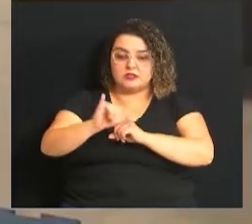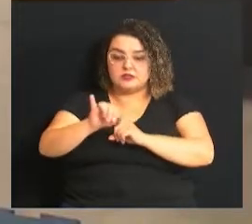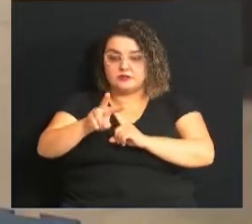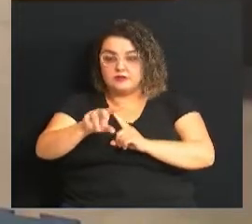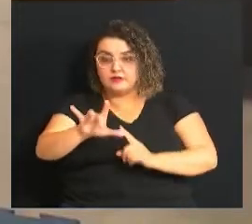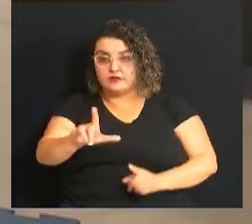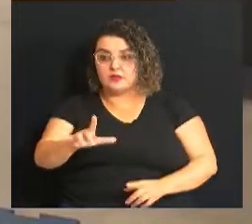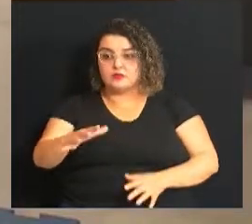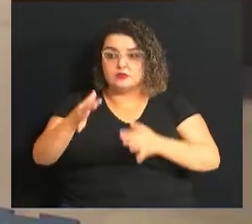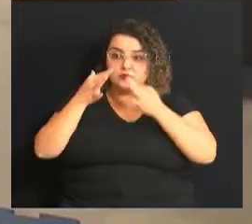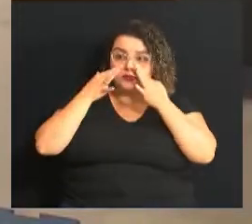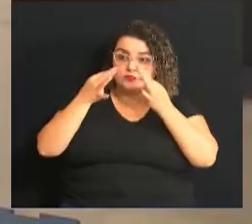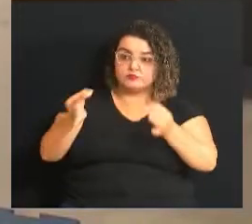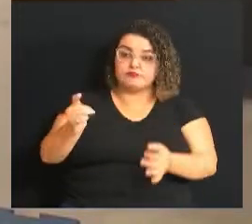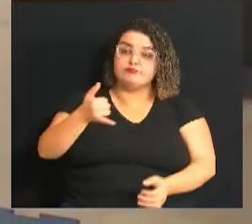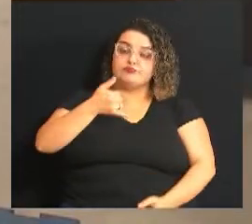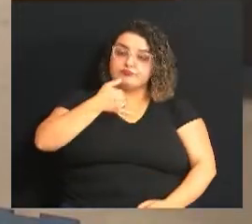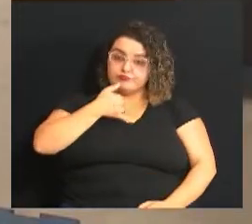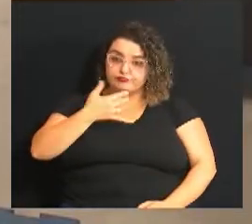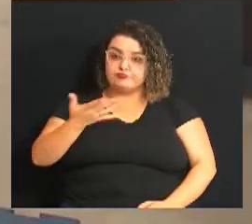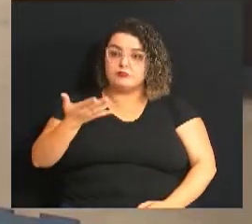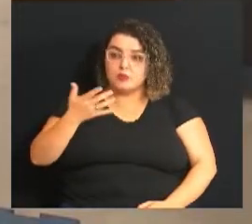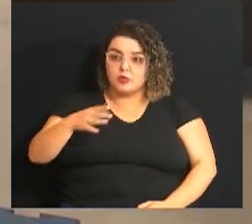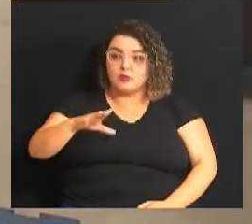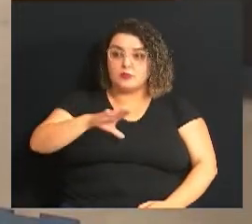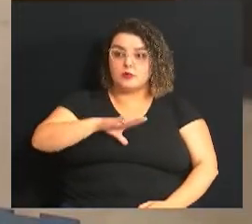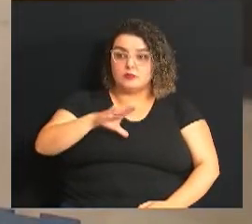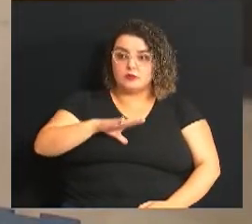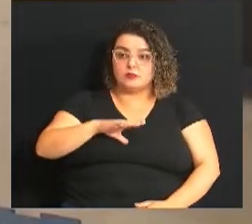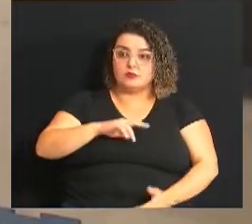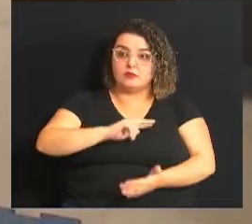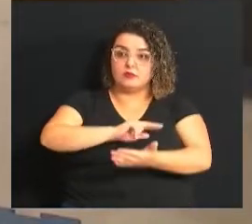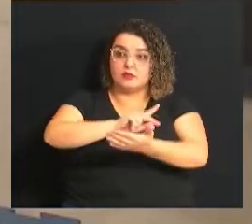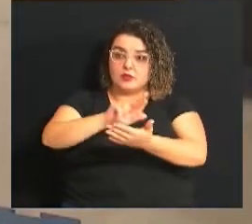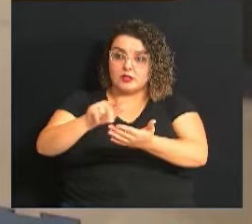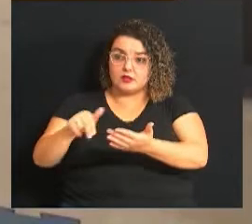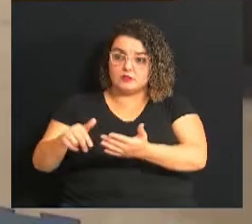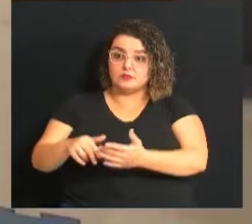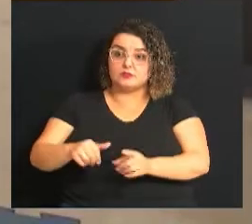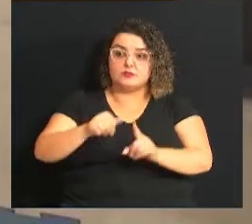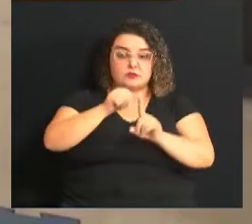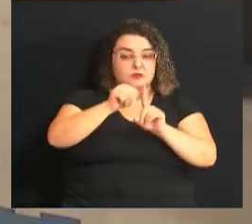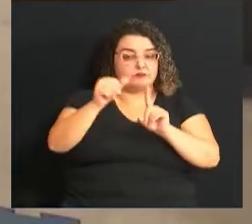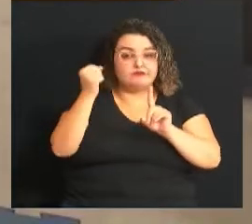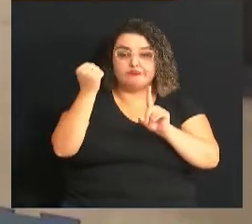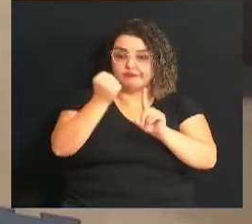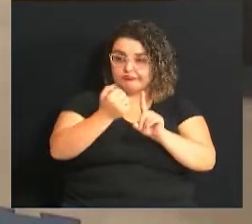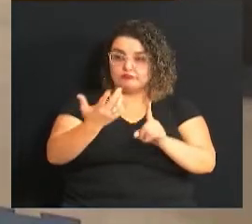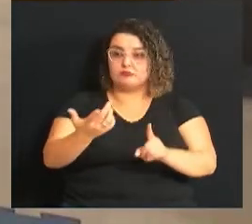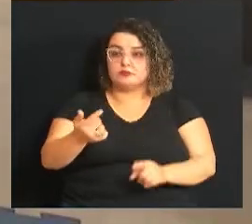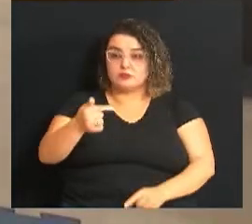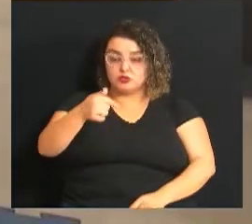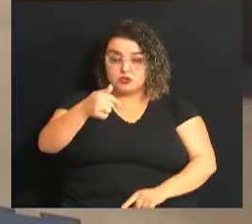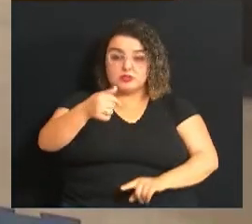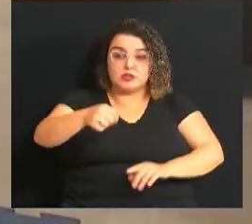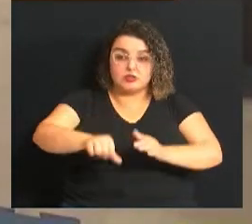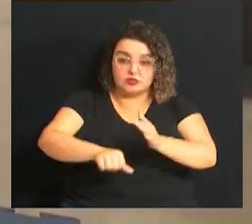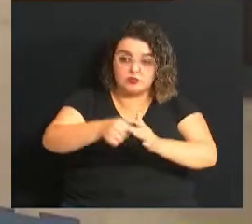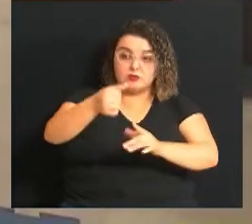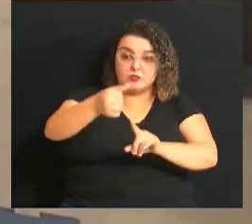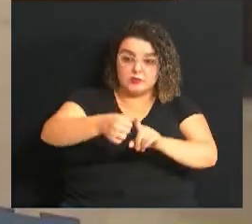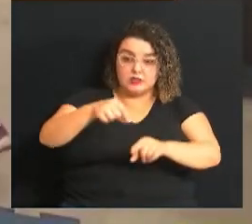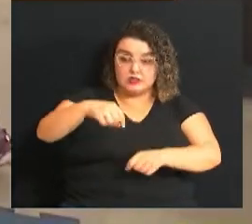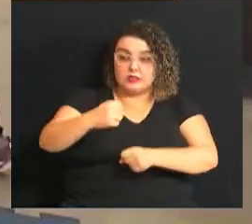E, infelizmente, nós estamos em um município que nós temos muitos casos de feminicídio. Nos 7 primeiros meses deste ano